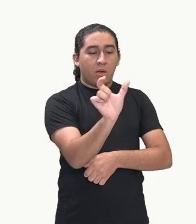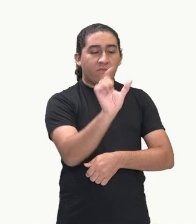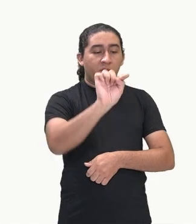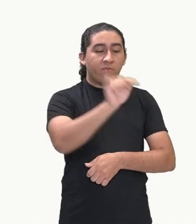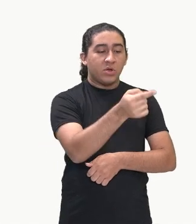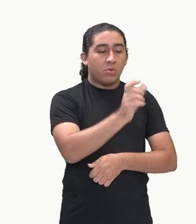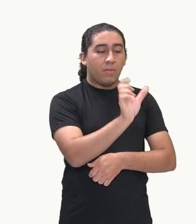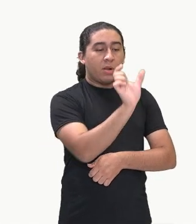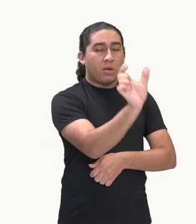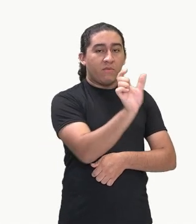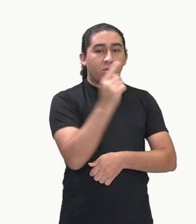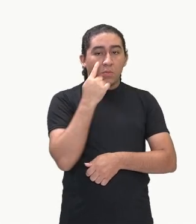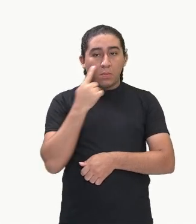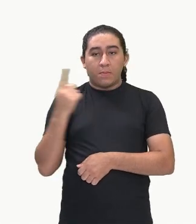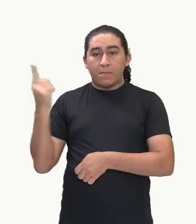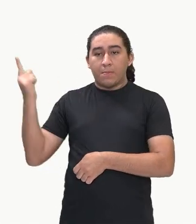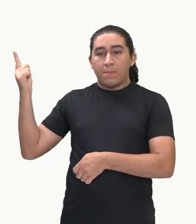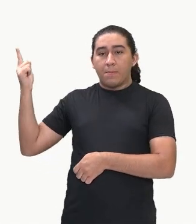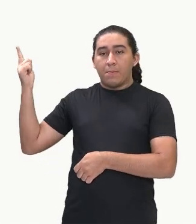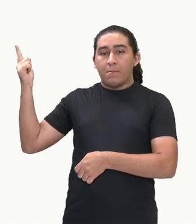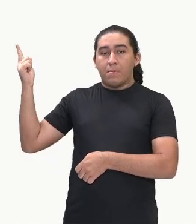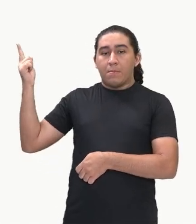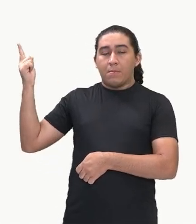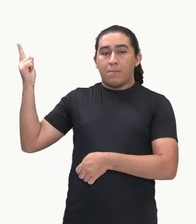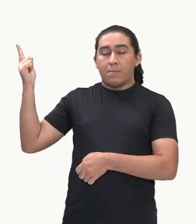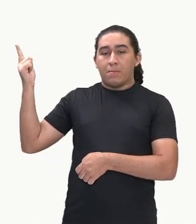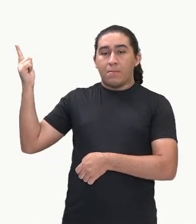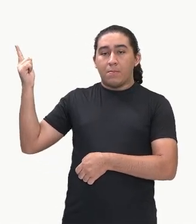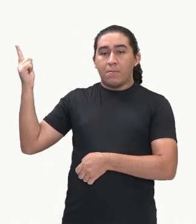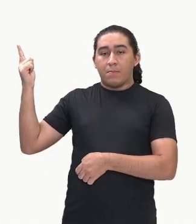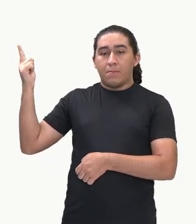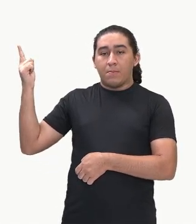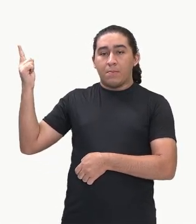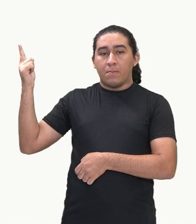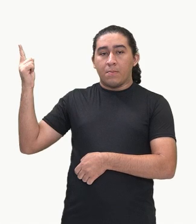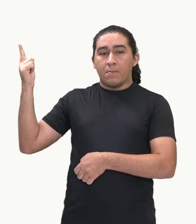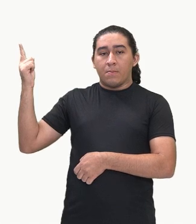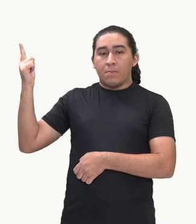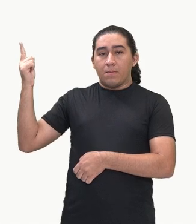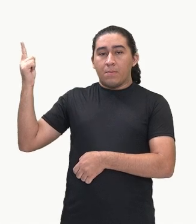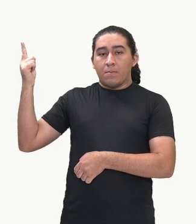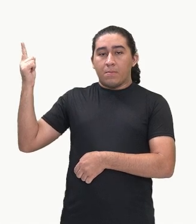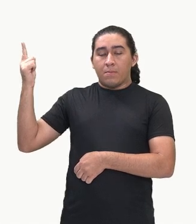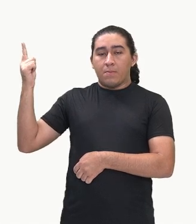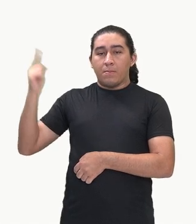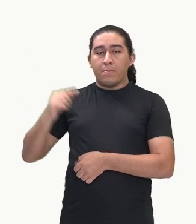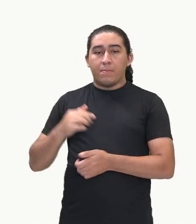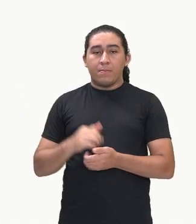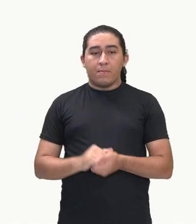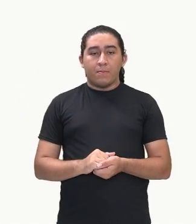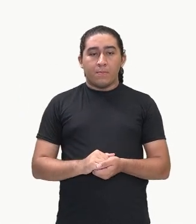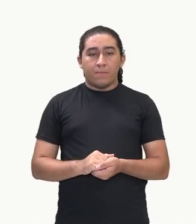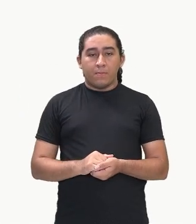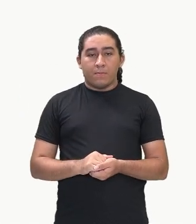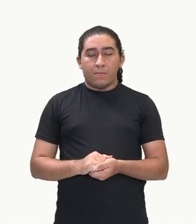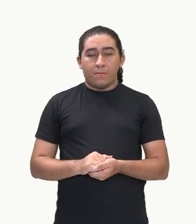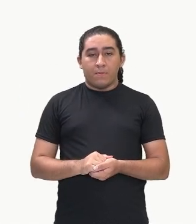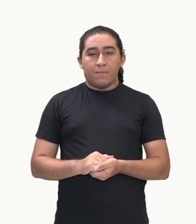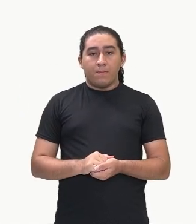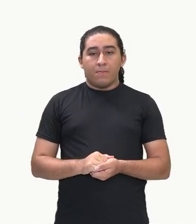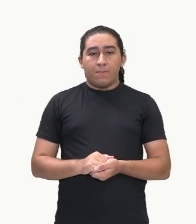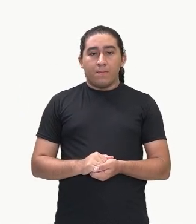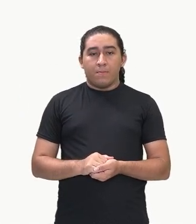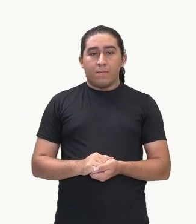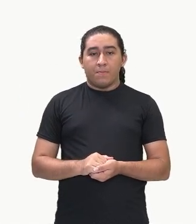uma pergunta, uma ordem, uma declamação. Sirva-nos ordinariamente